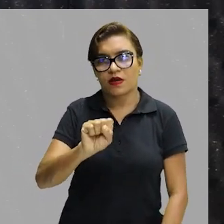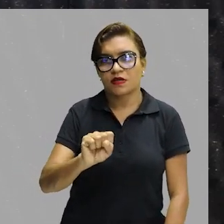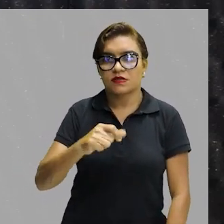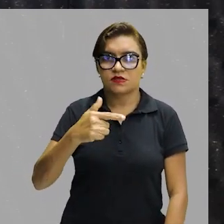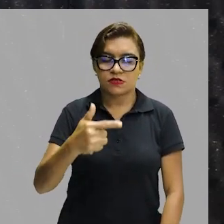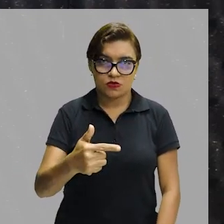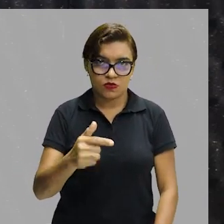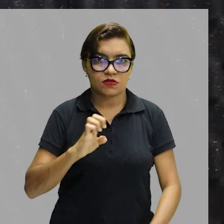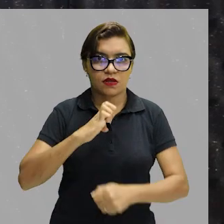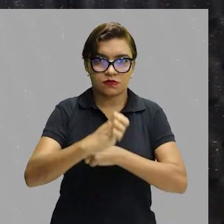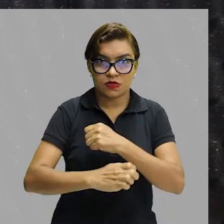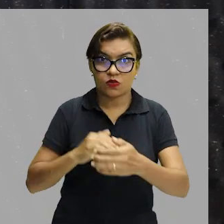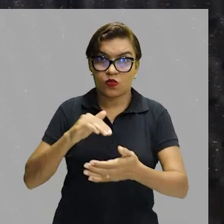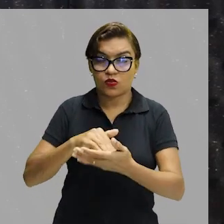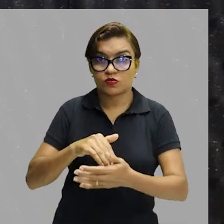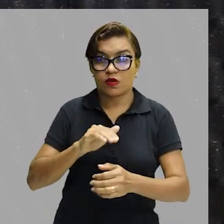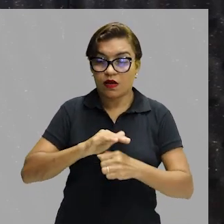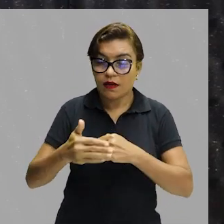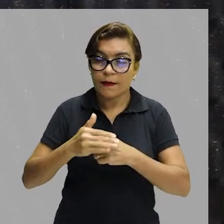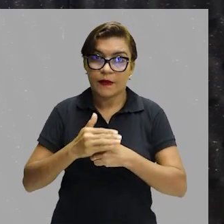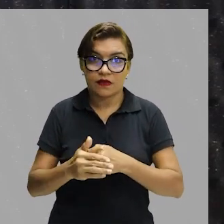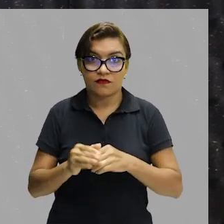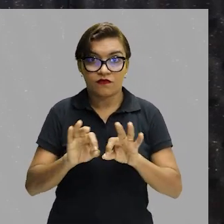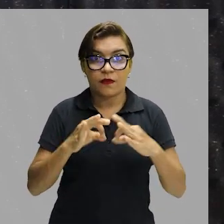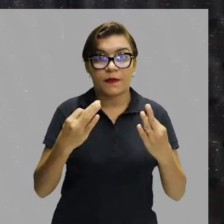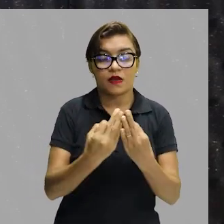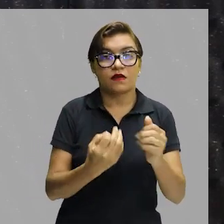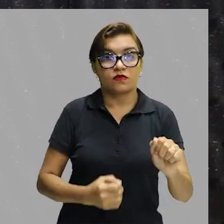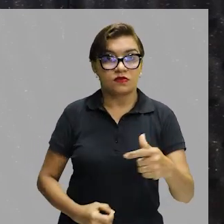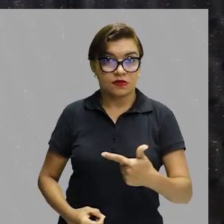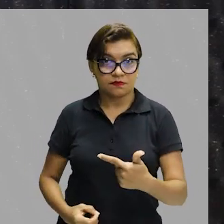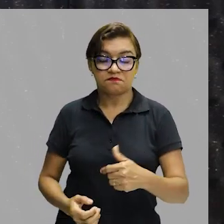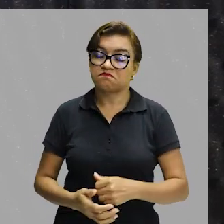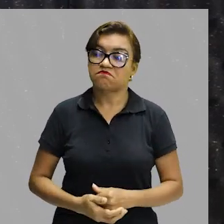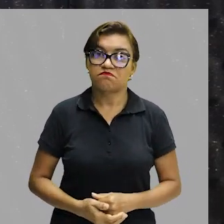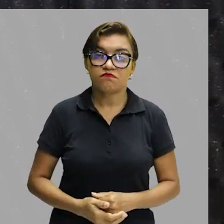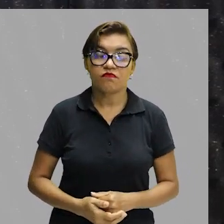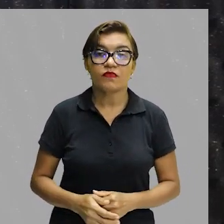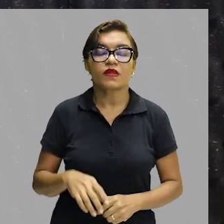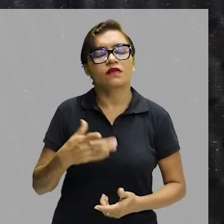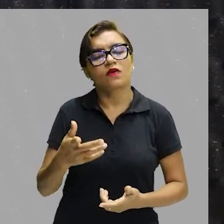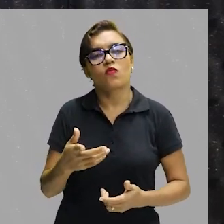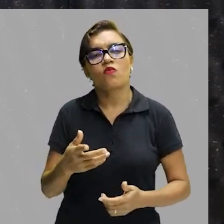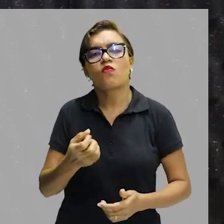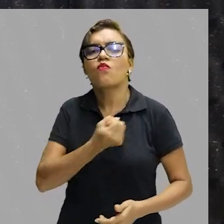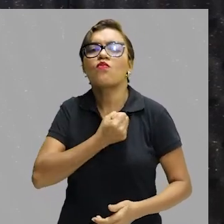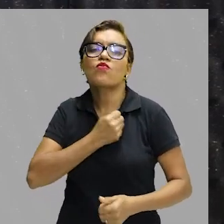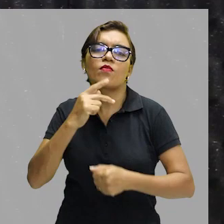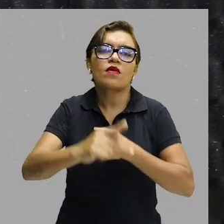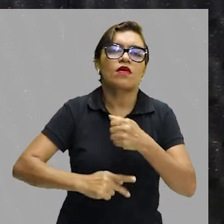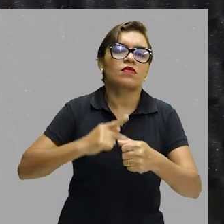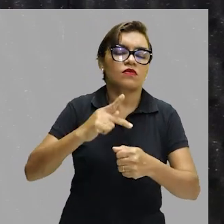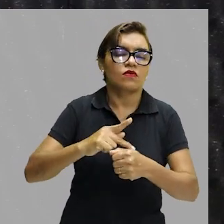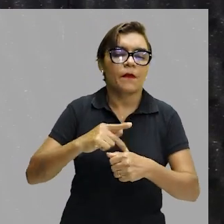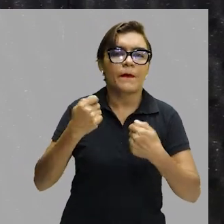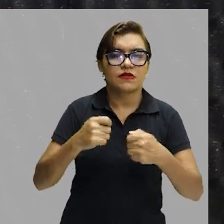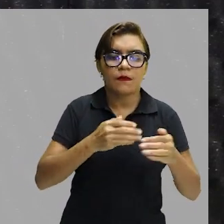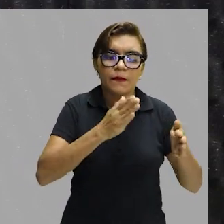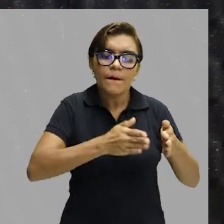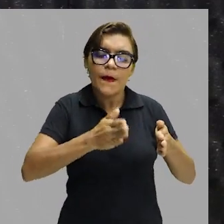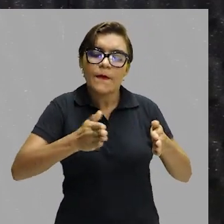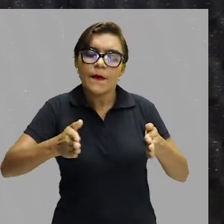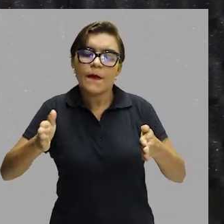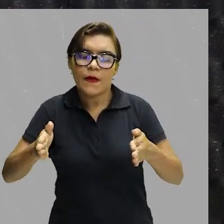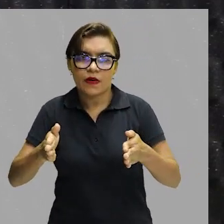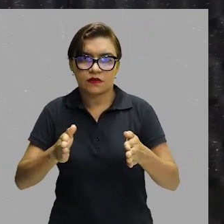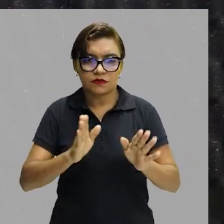2 elétrons na última camada, então família 2A. Agora, e o seu número atômico? Eu tenho que fazer a distribuição eletrônica